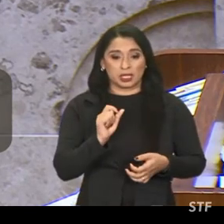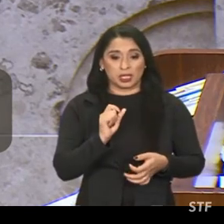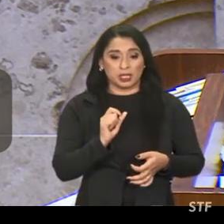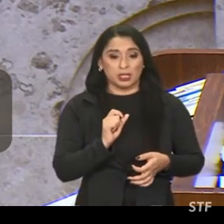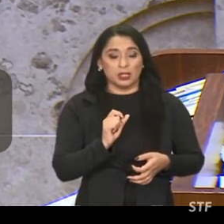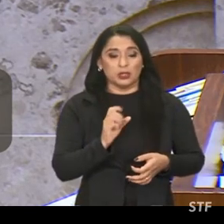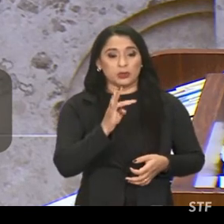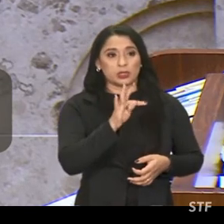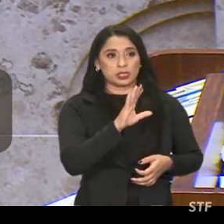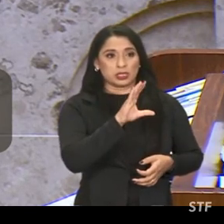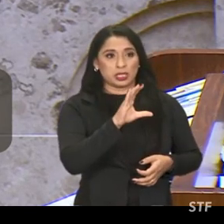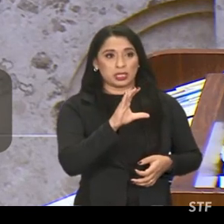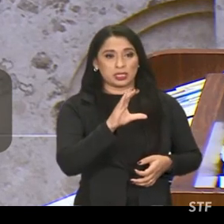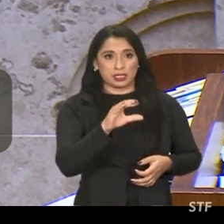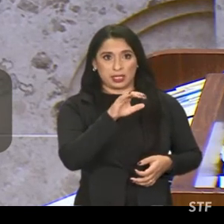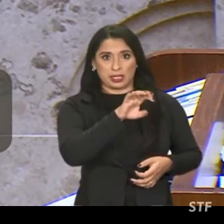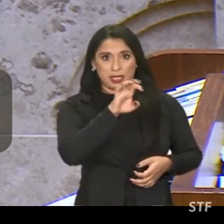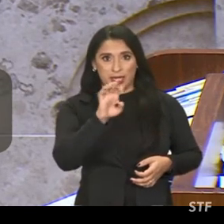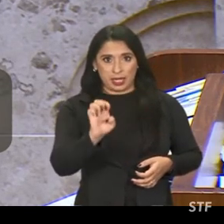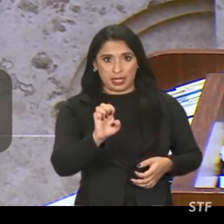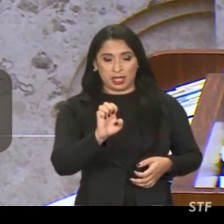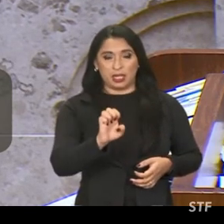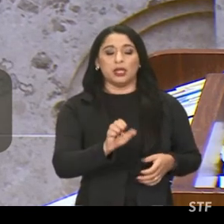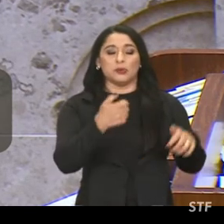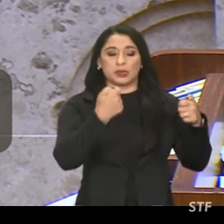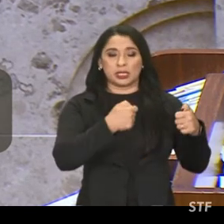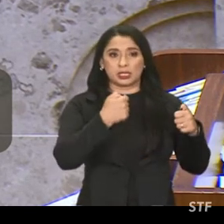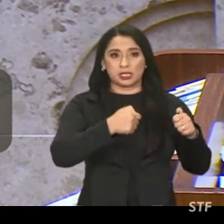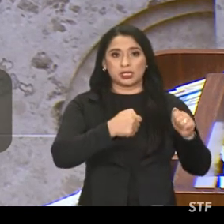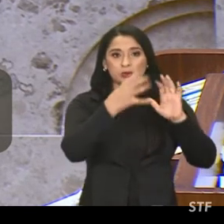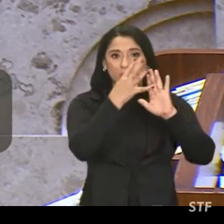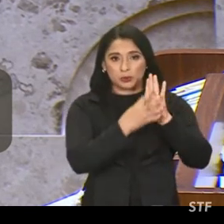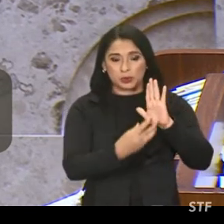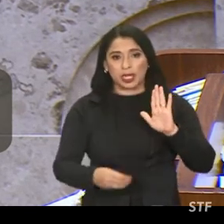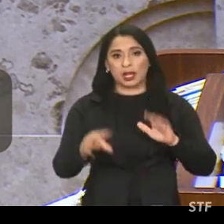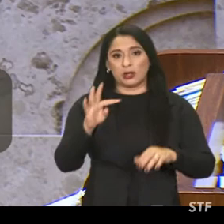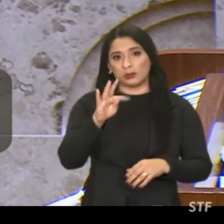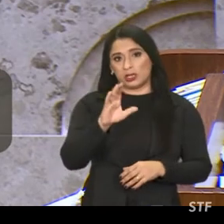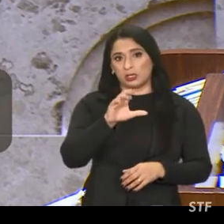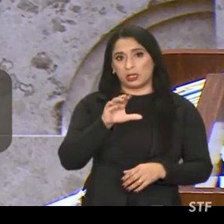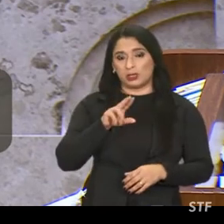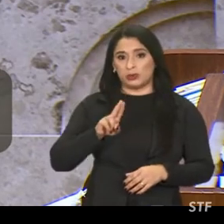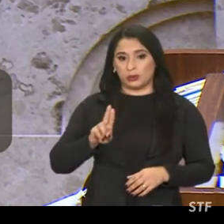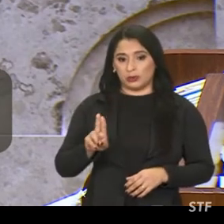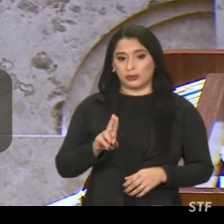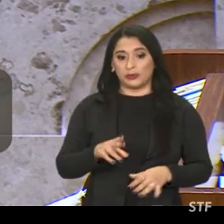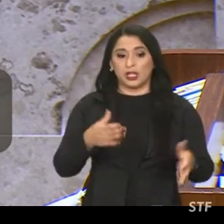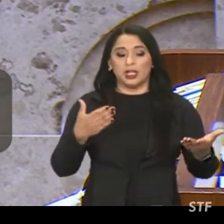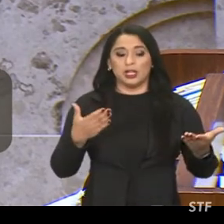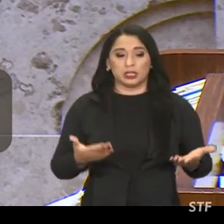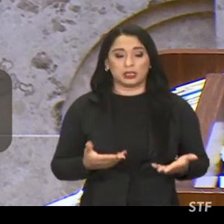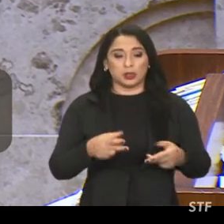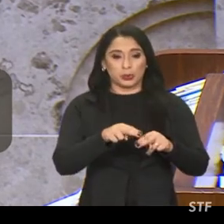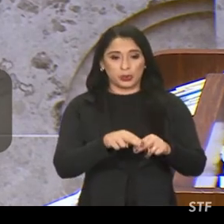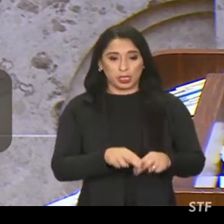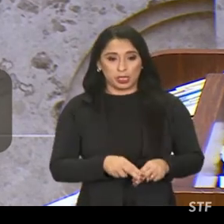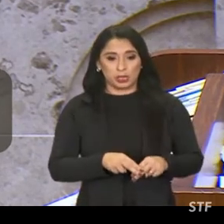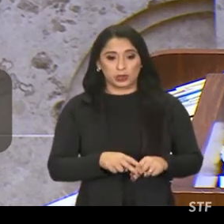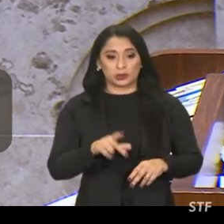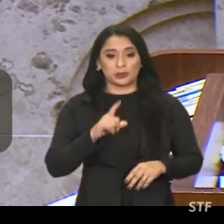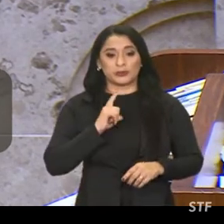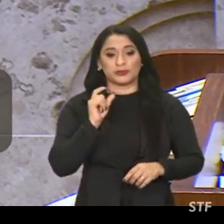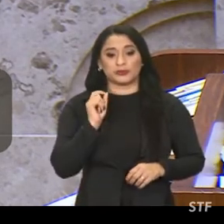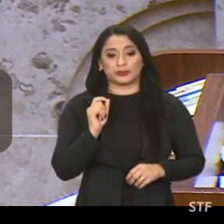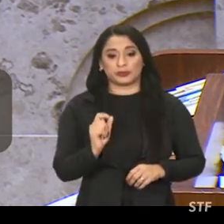de Contas das unidades federadas. À vista dessas razões é que